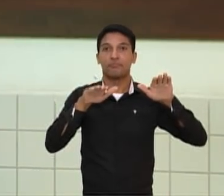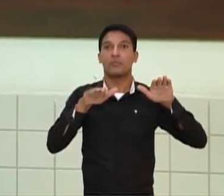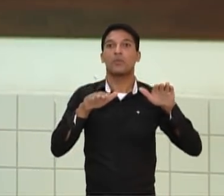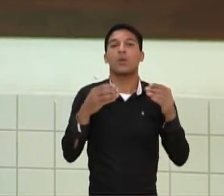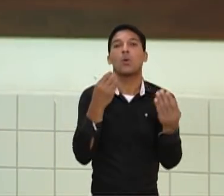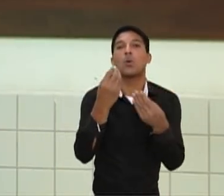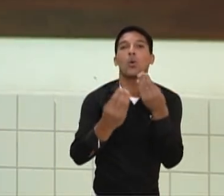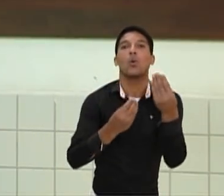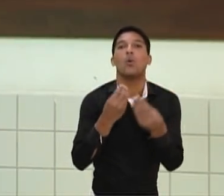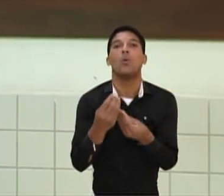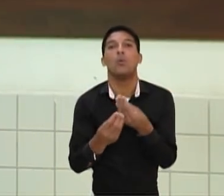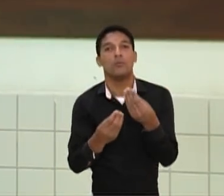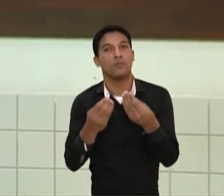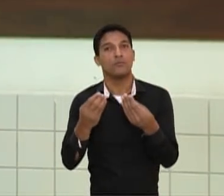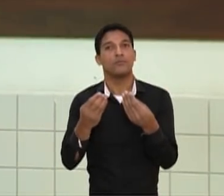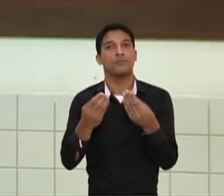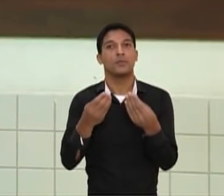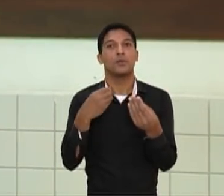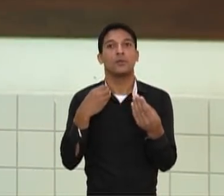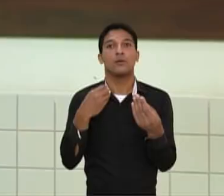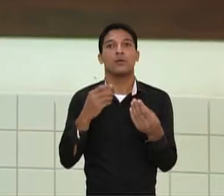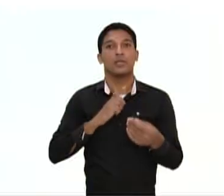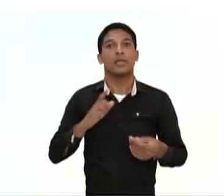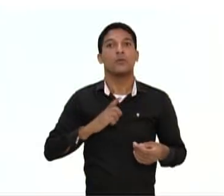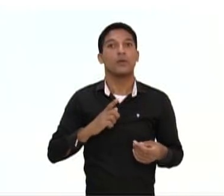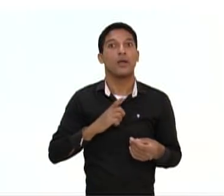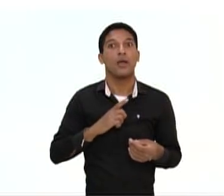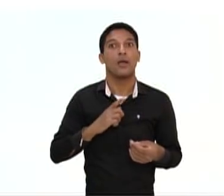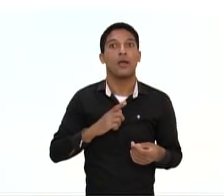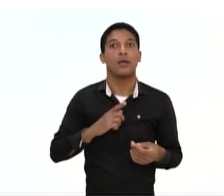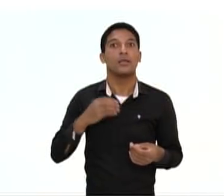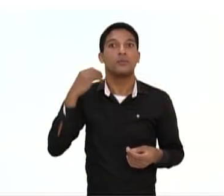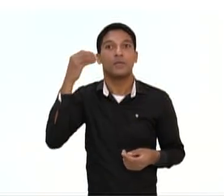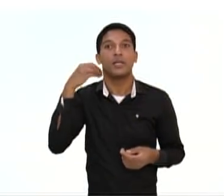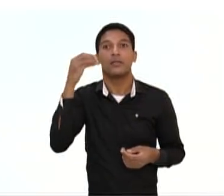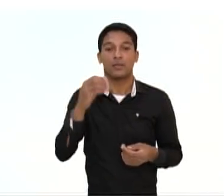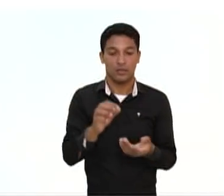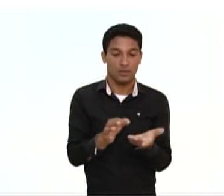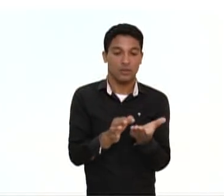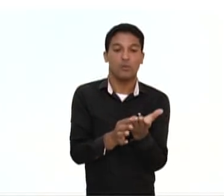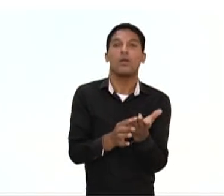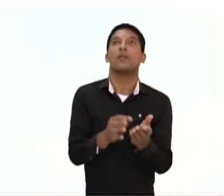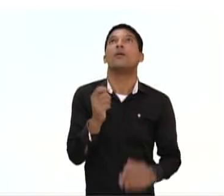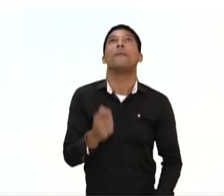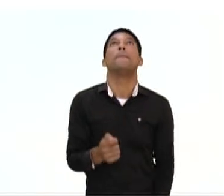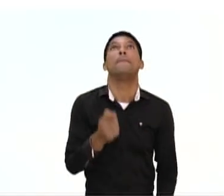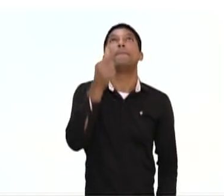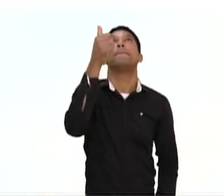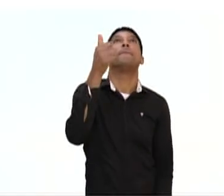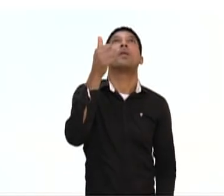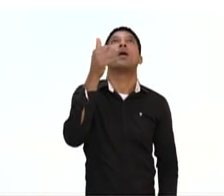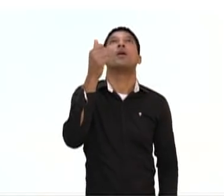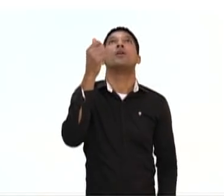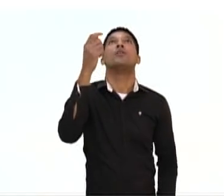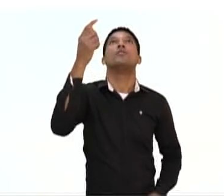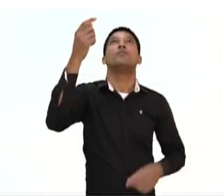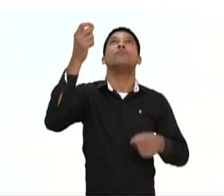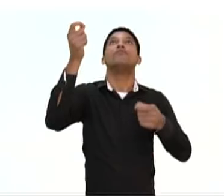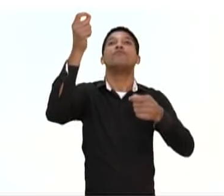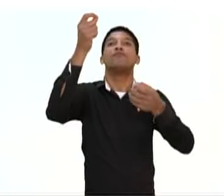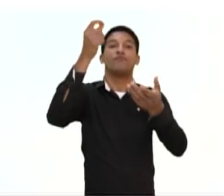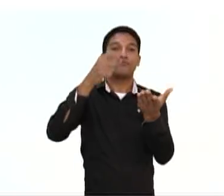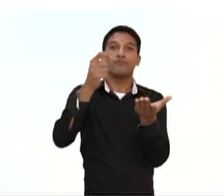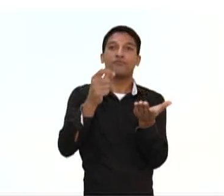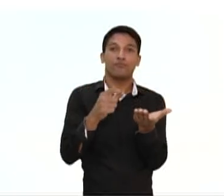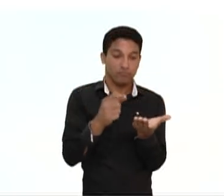deste experimento. Nós temos um experimento que é o quê? Jogar uma moeda e observar a face que está voltada para cima,